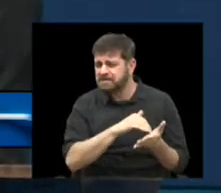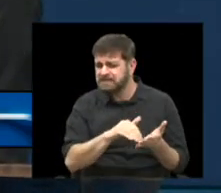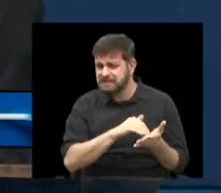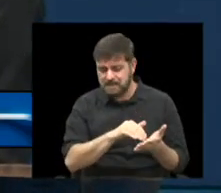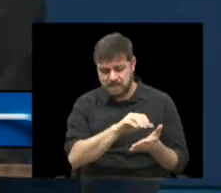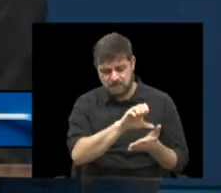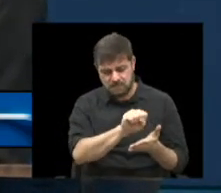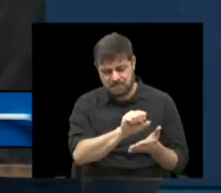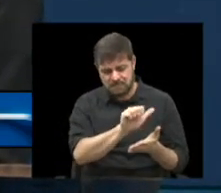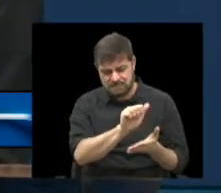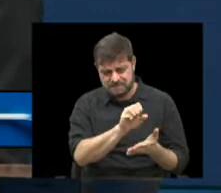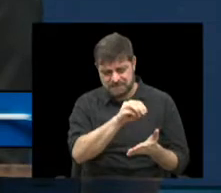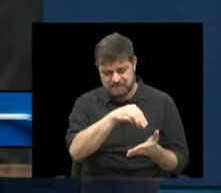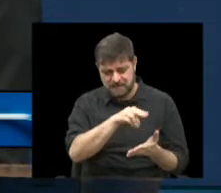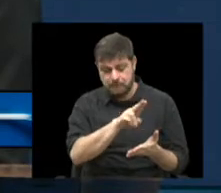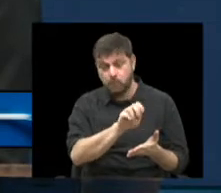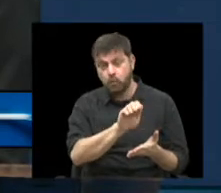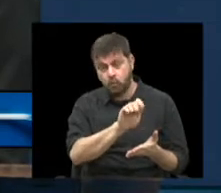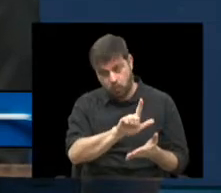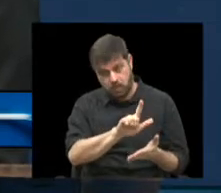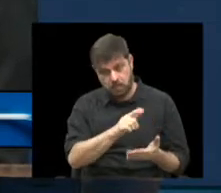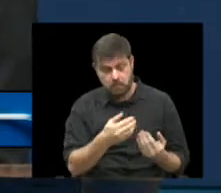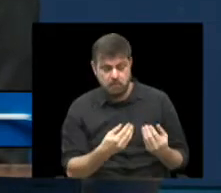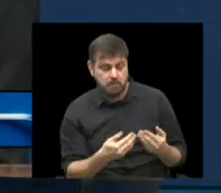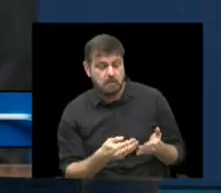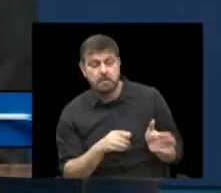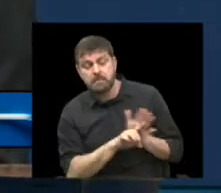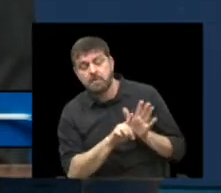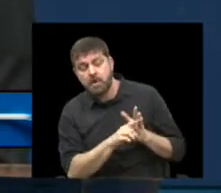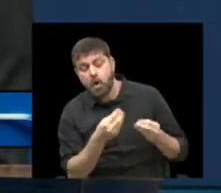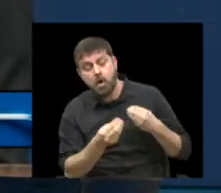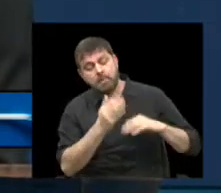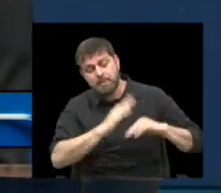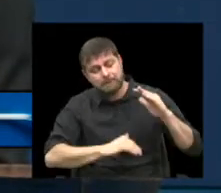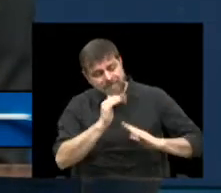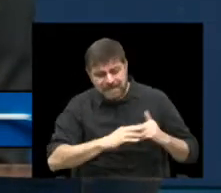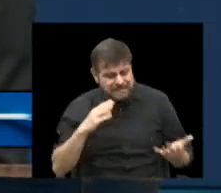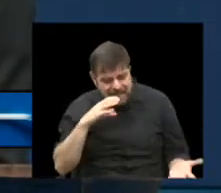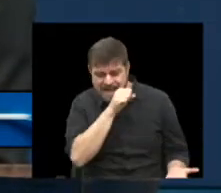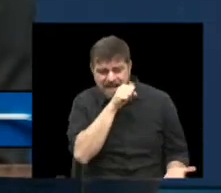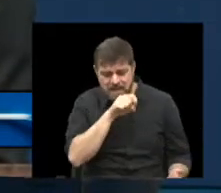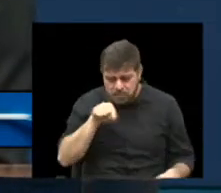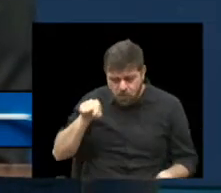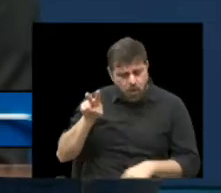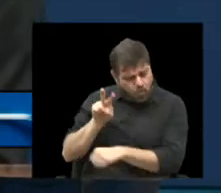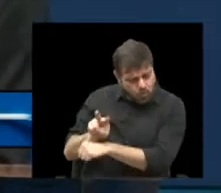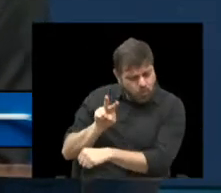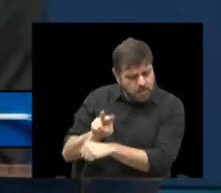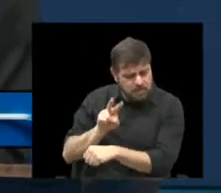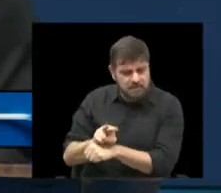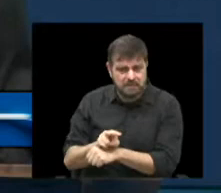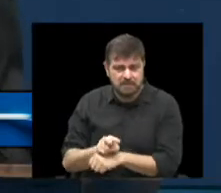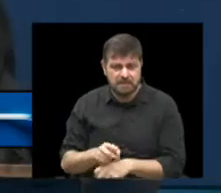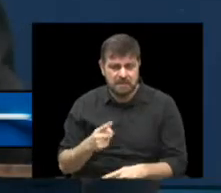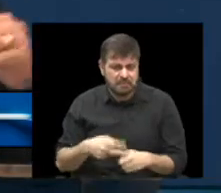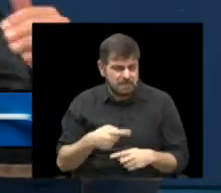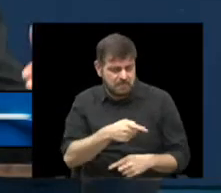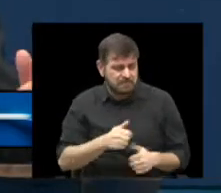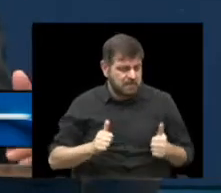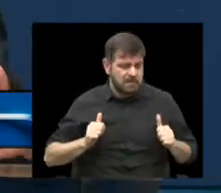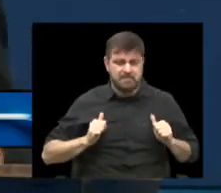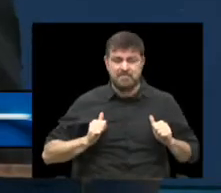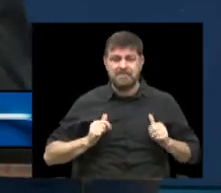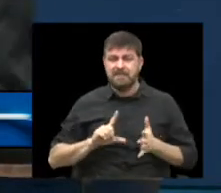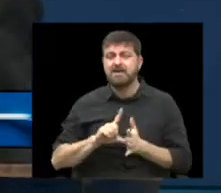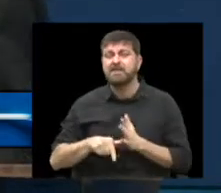Samuel Rocílio, para que tome uma providência o mais rápido possível. Porque se não tomar uma providência, depois, na